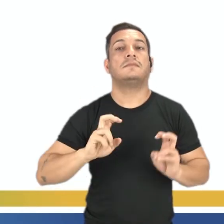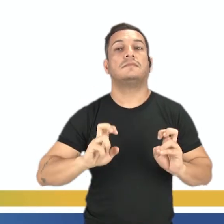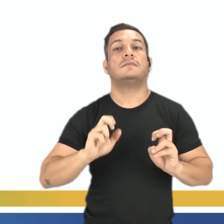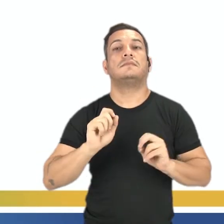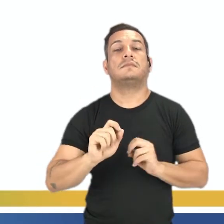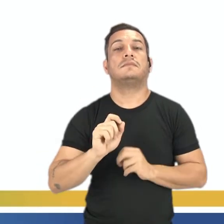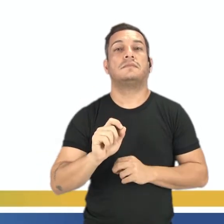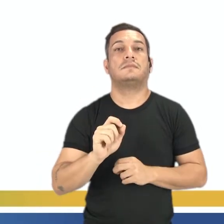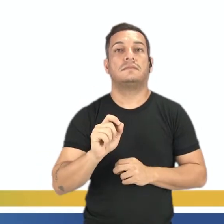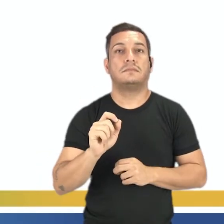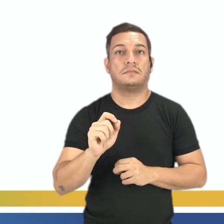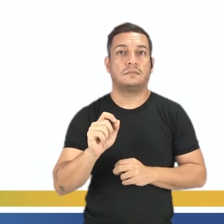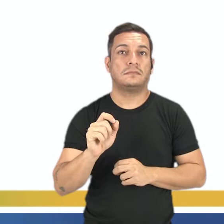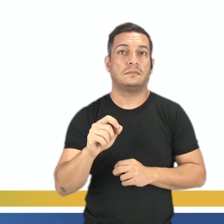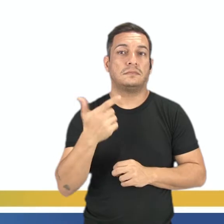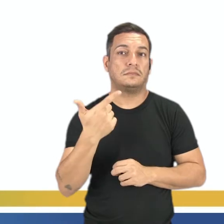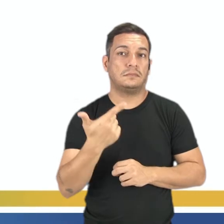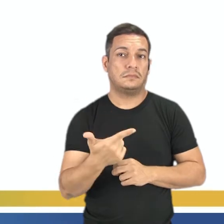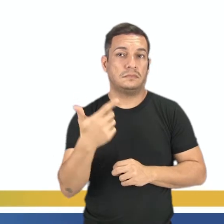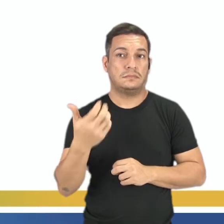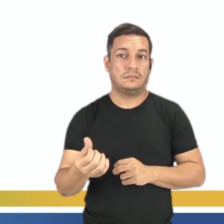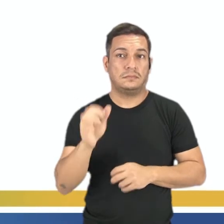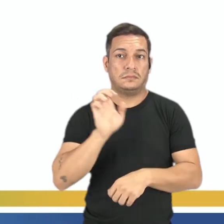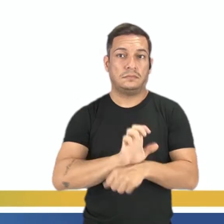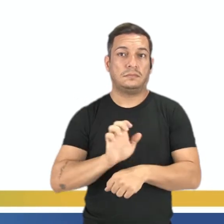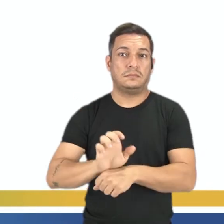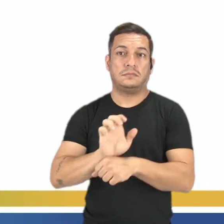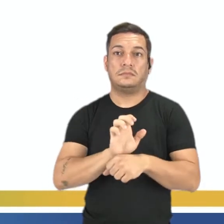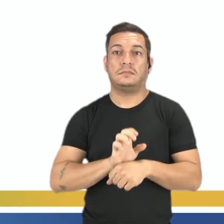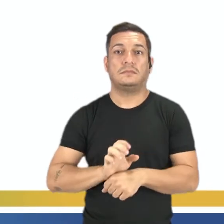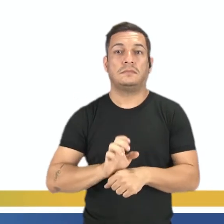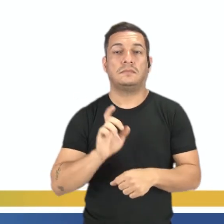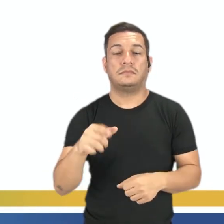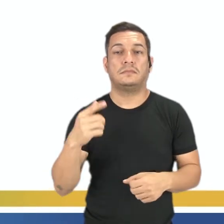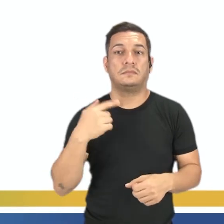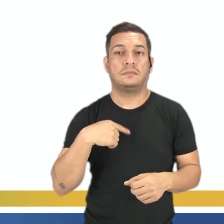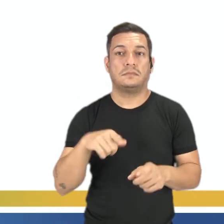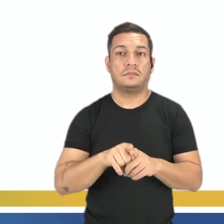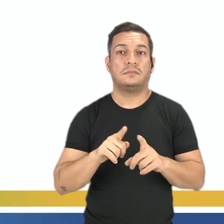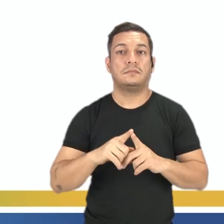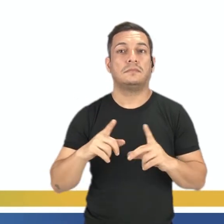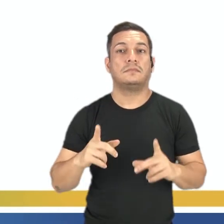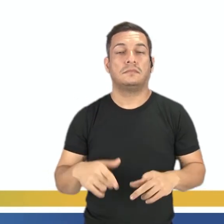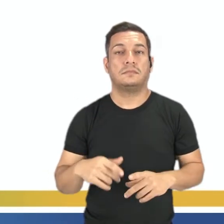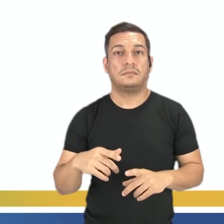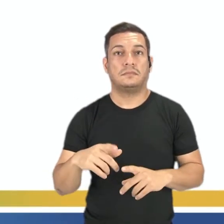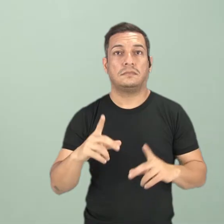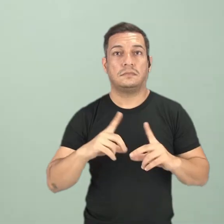observar que dos 26 estados e o Distrito Federal, né,